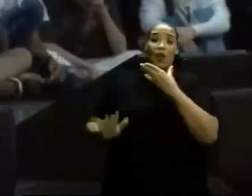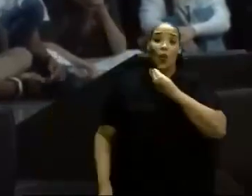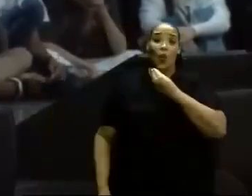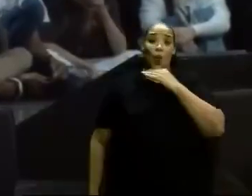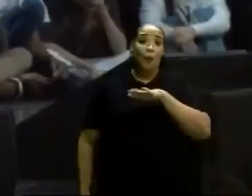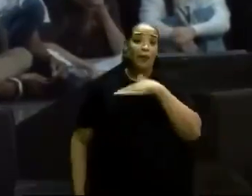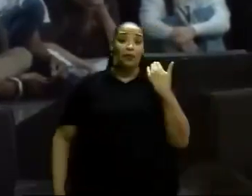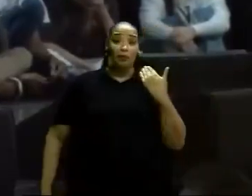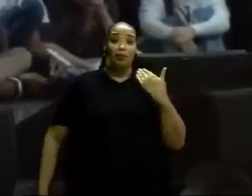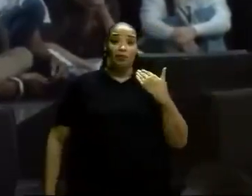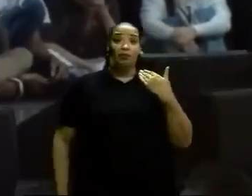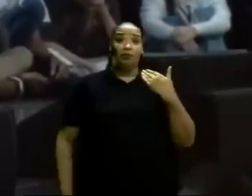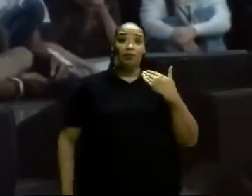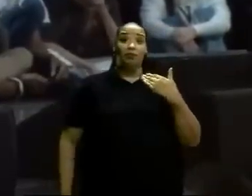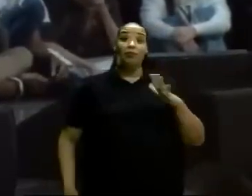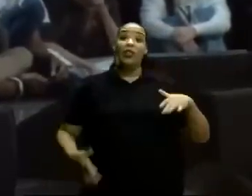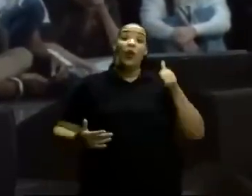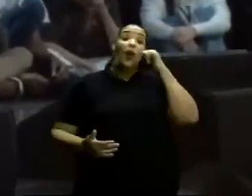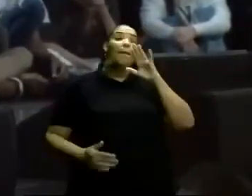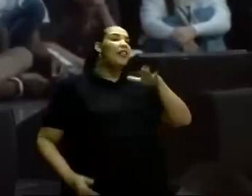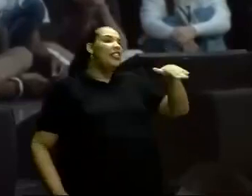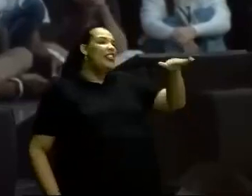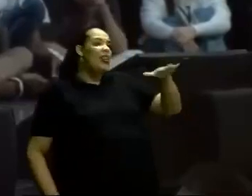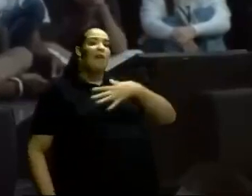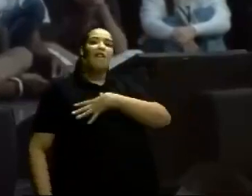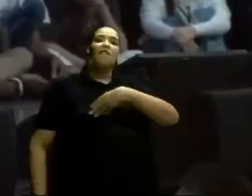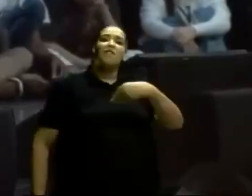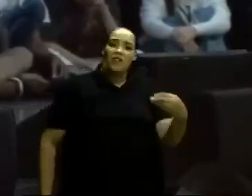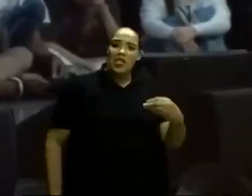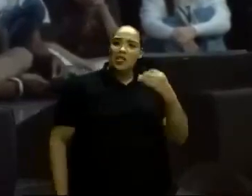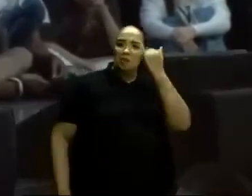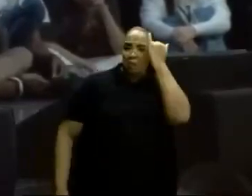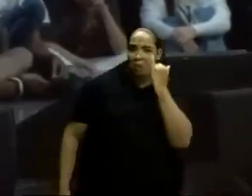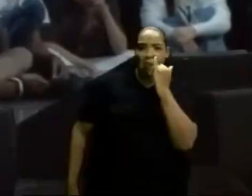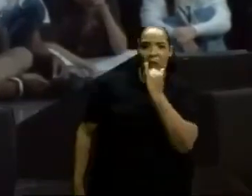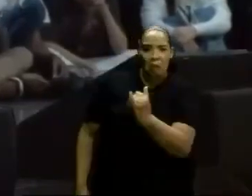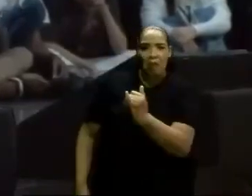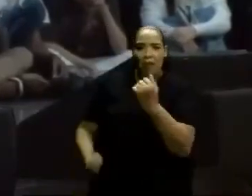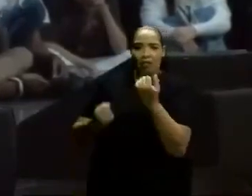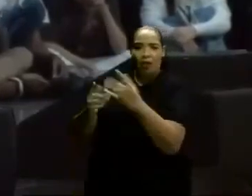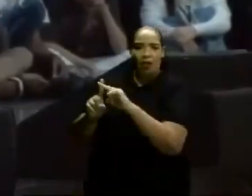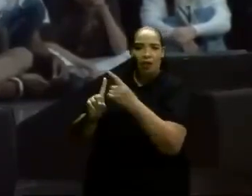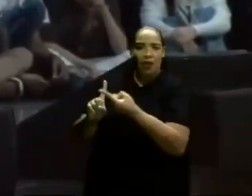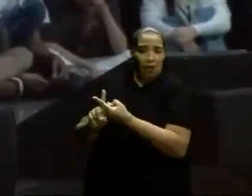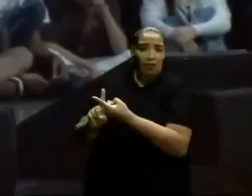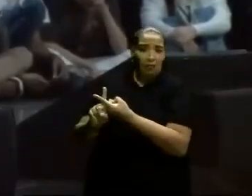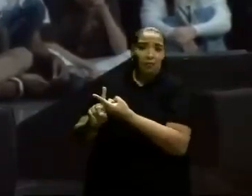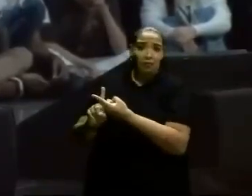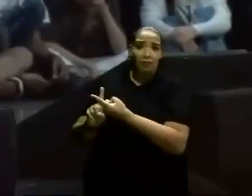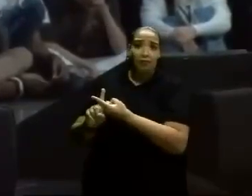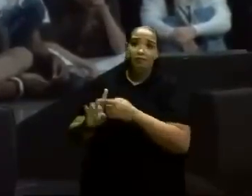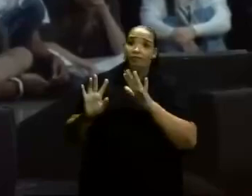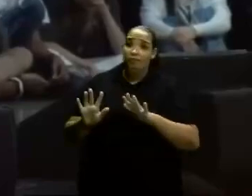óbito, ele morreu. Aí essa mãe vai pegar esse filho que Eliseu havia profetizado que daria para ela e cumpriu, só